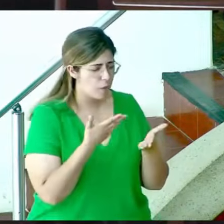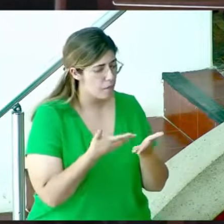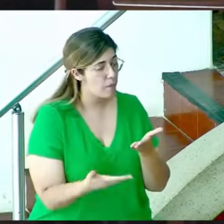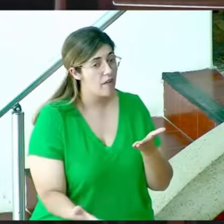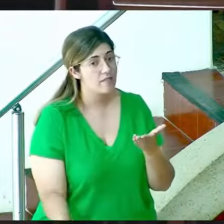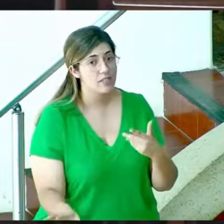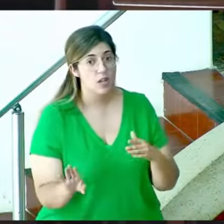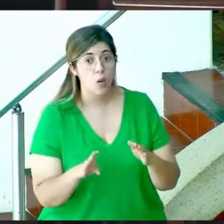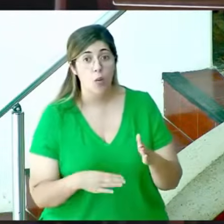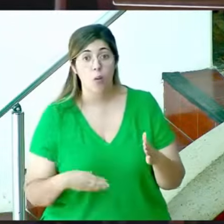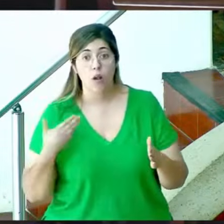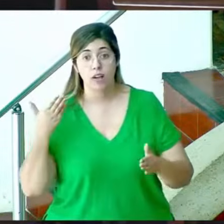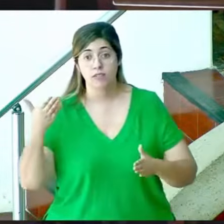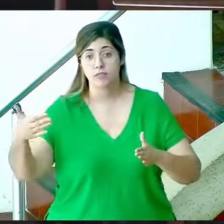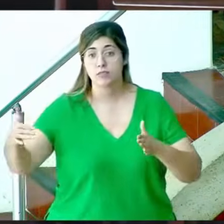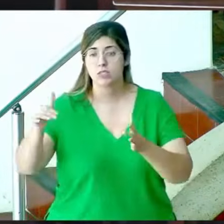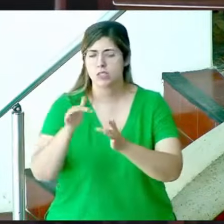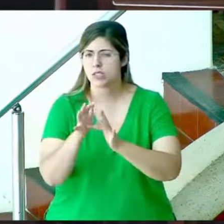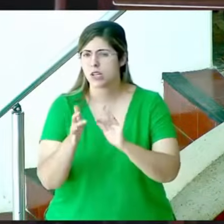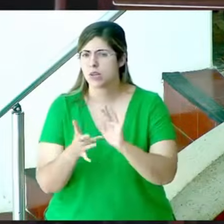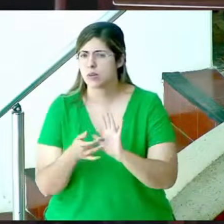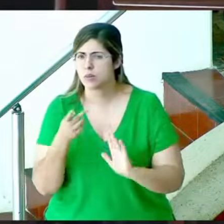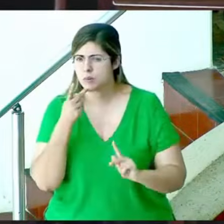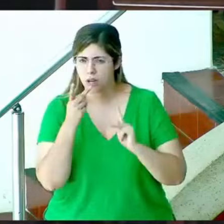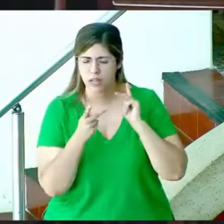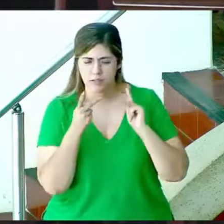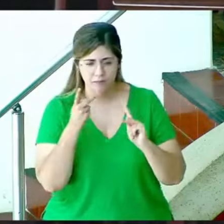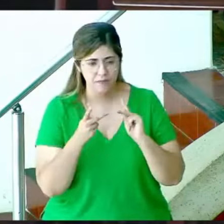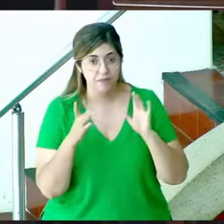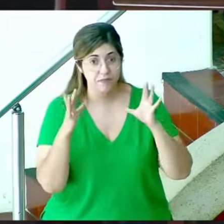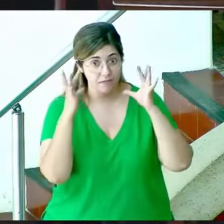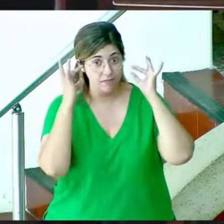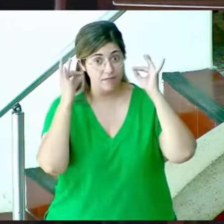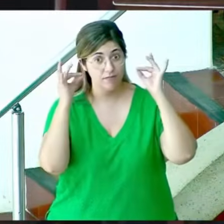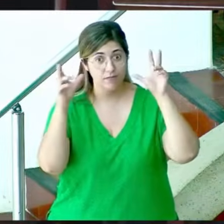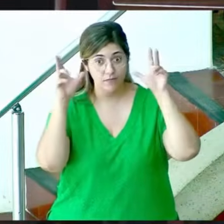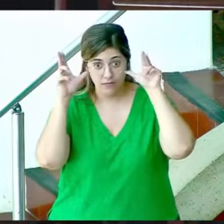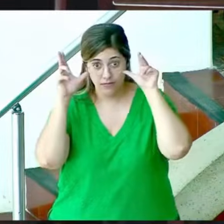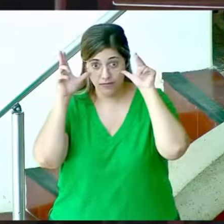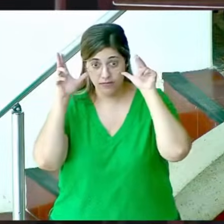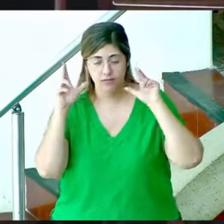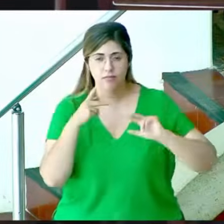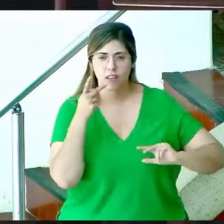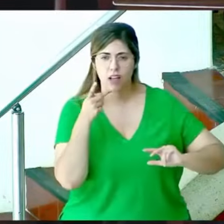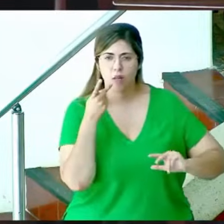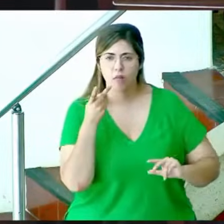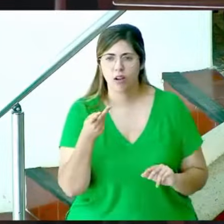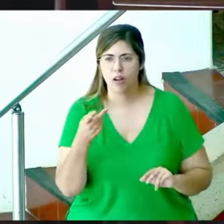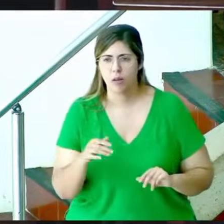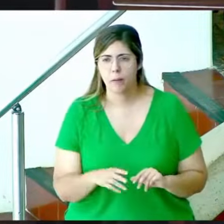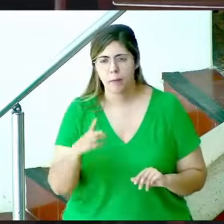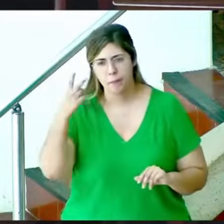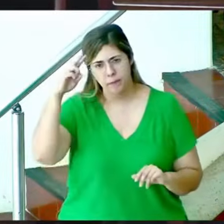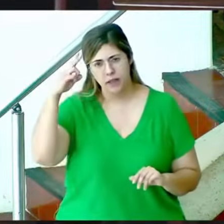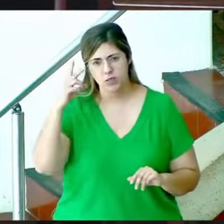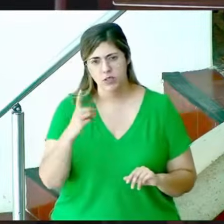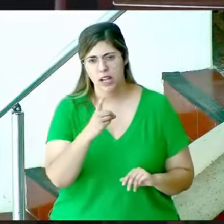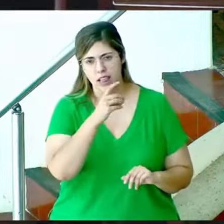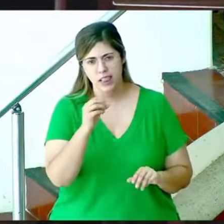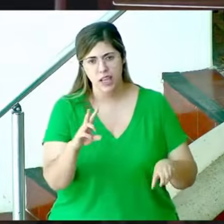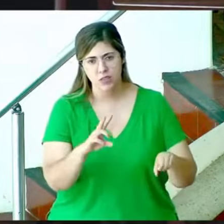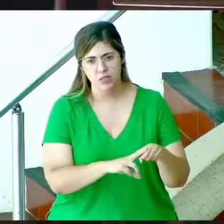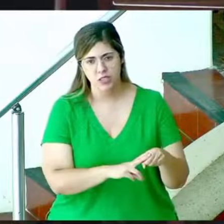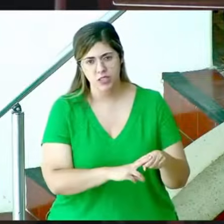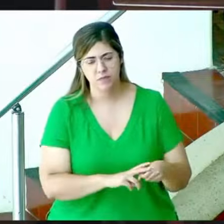quando Jesus, falando sobre vigilância, contou a parábola das 10 virgens, também. Ele